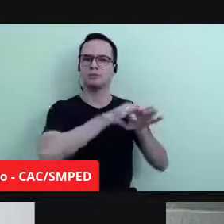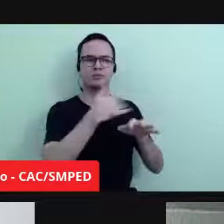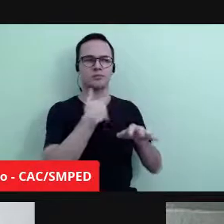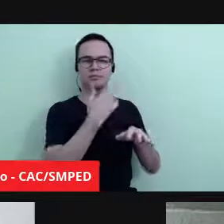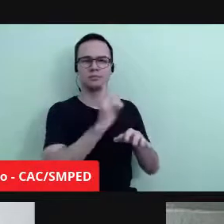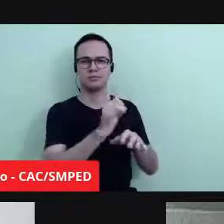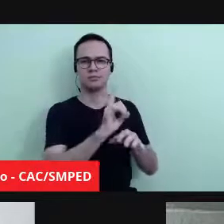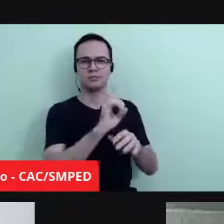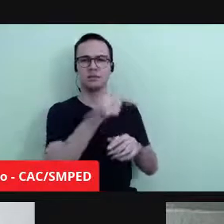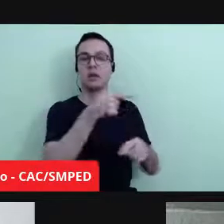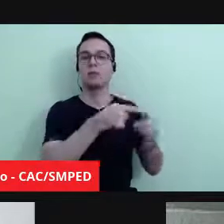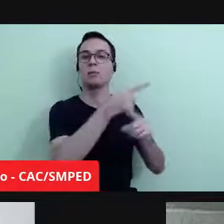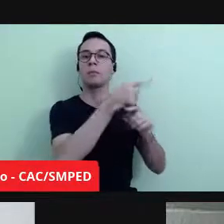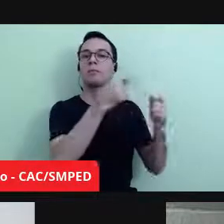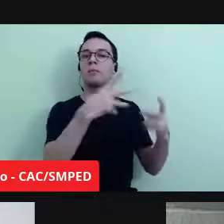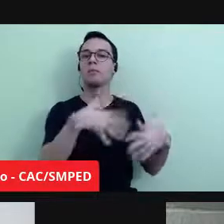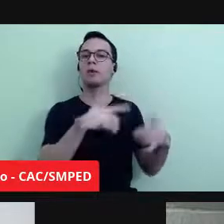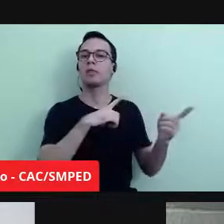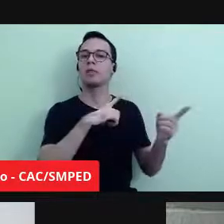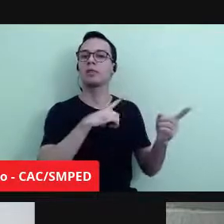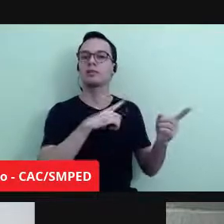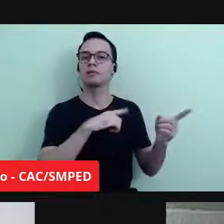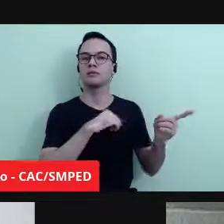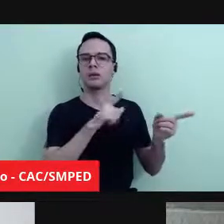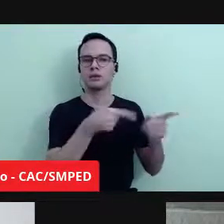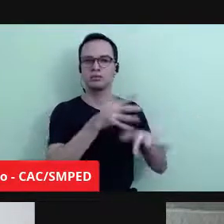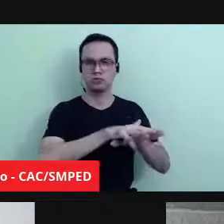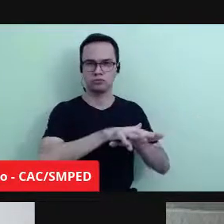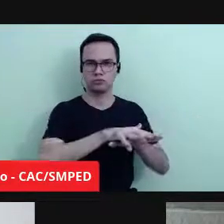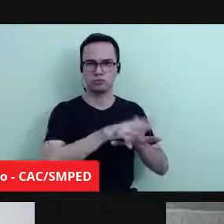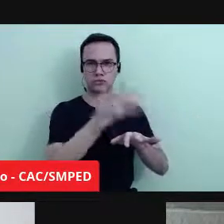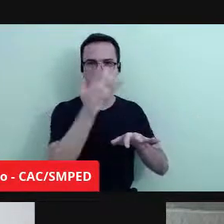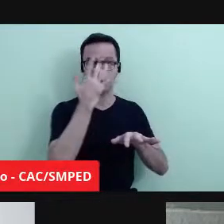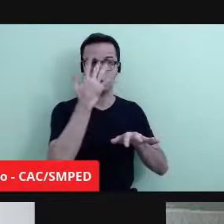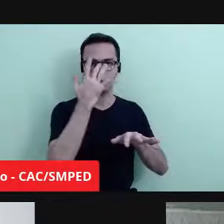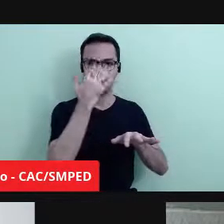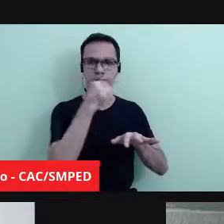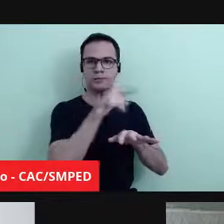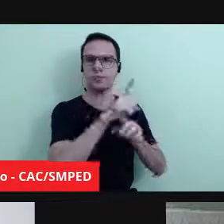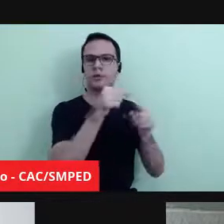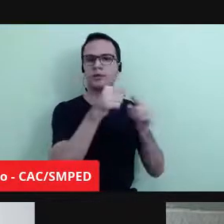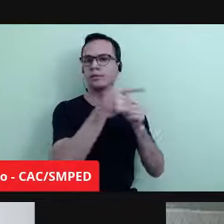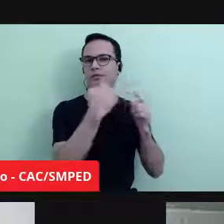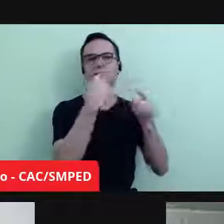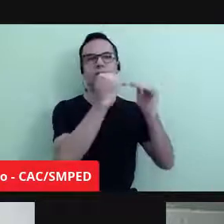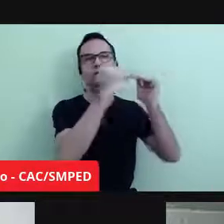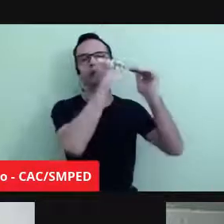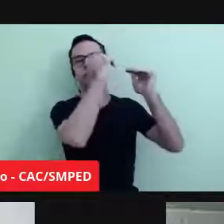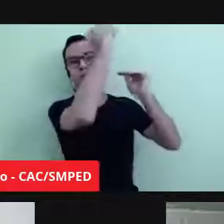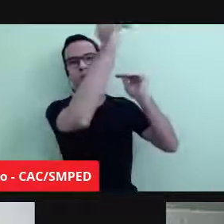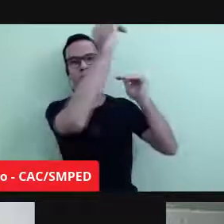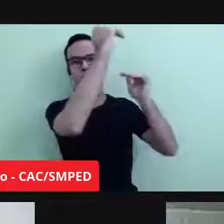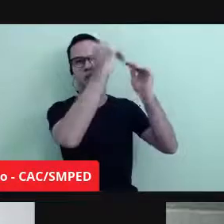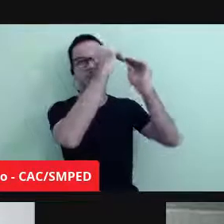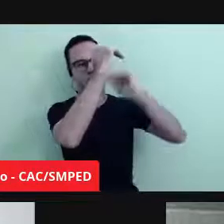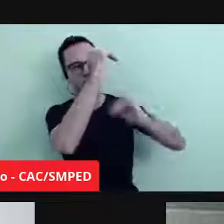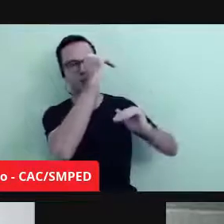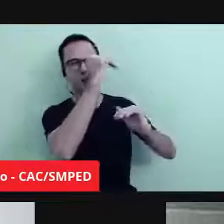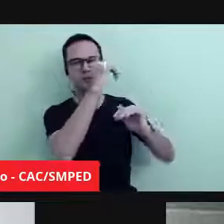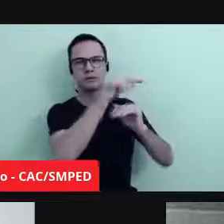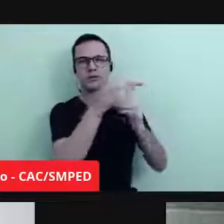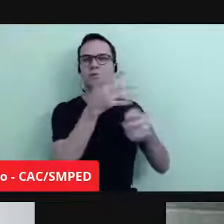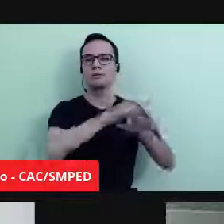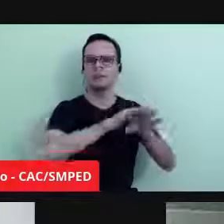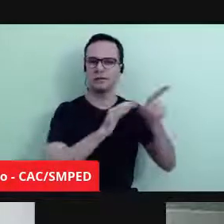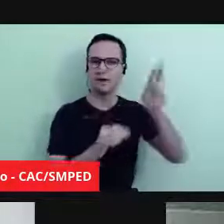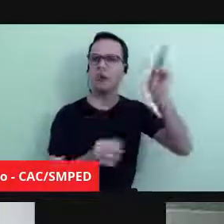onde ela aponta, né, nesse manifesto, que a inclusão ela pressupõe hierarquias, né? Então, a hierarquia de quem inclui,